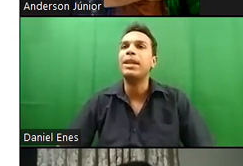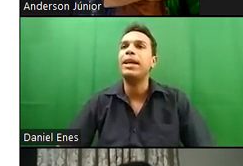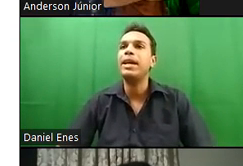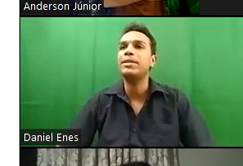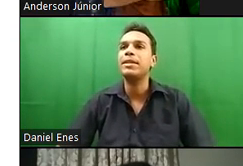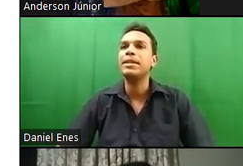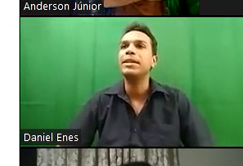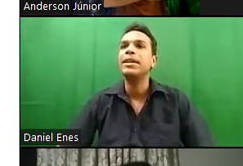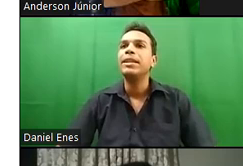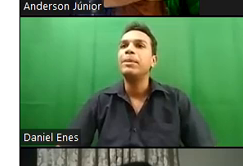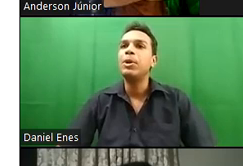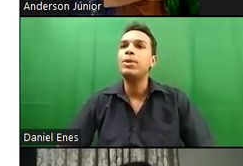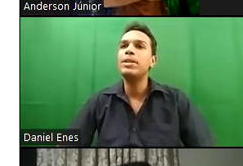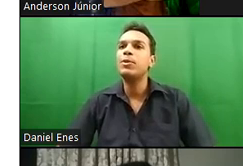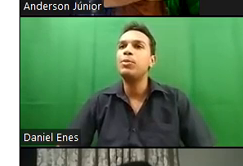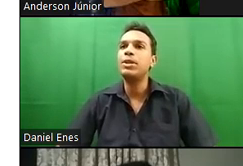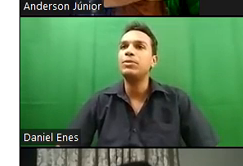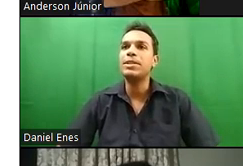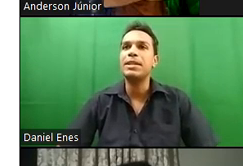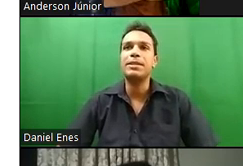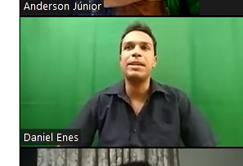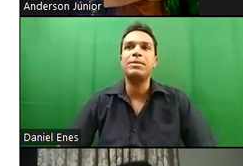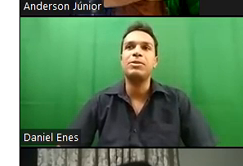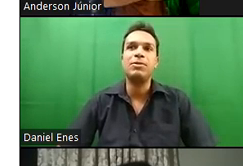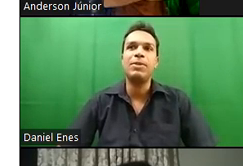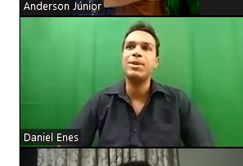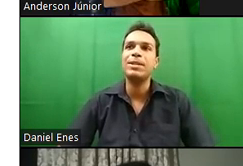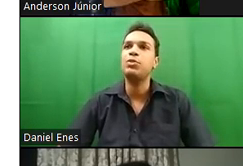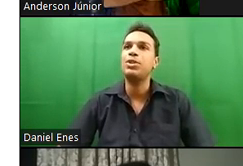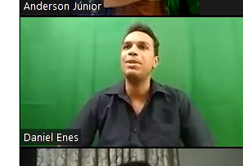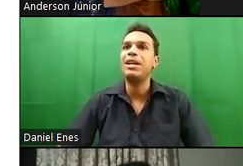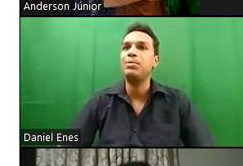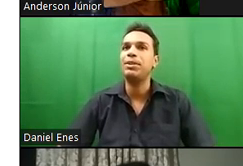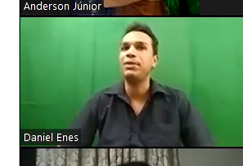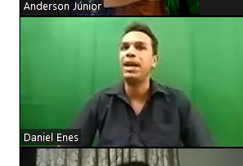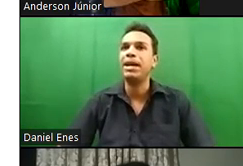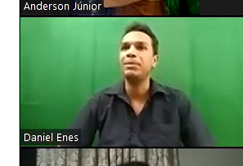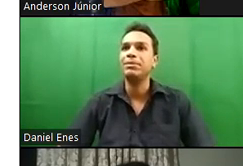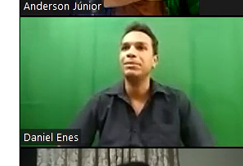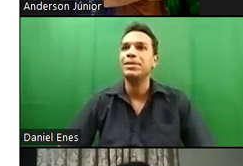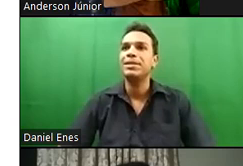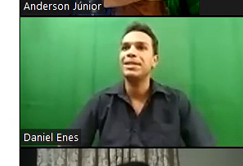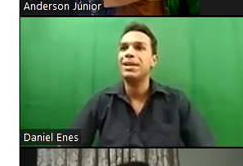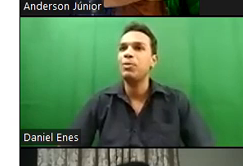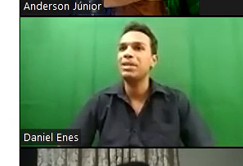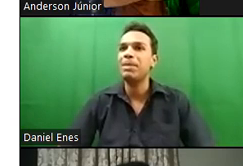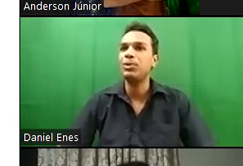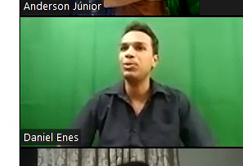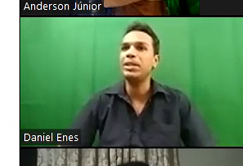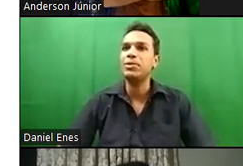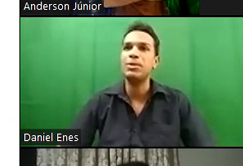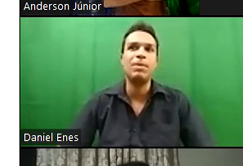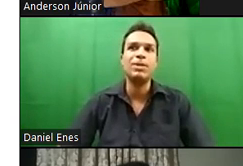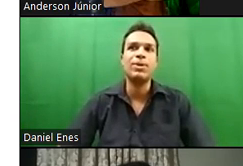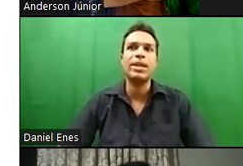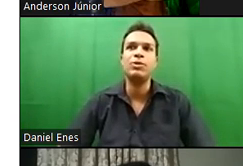nessa palestra, né? Para eu conhecer um pouquinho vocês, quem estiver aí com essa disponibilidade de poder falar. Se quiser começar pelo